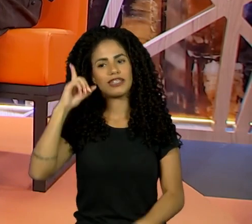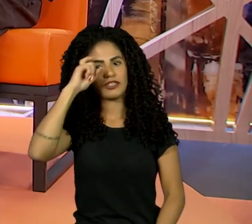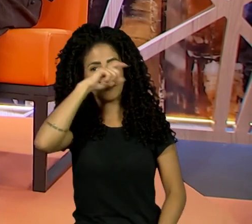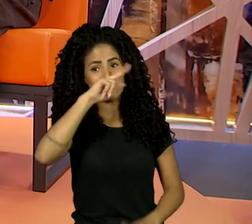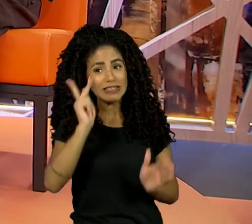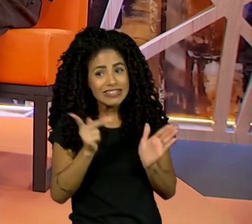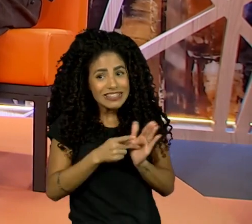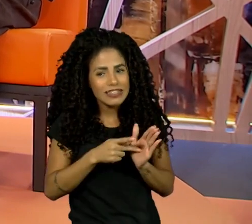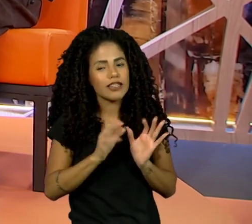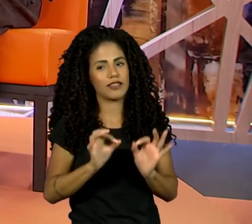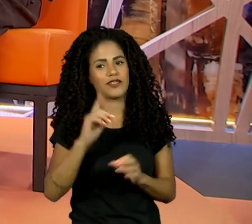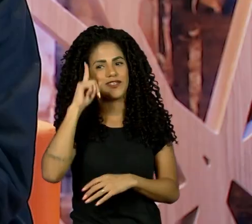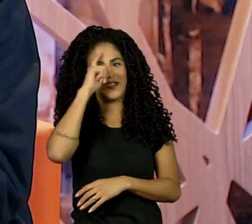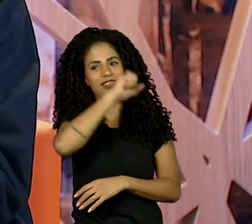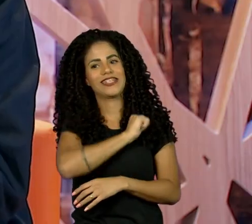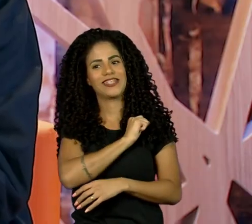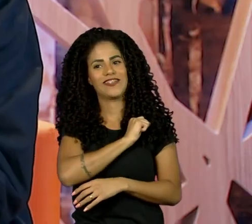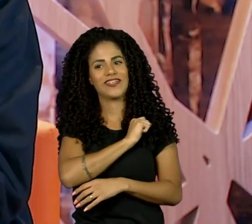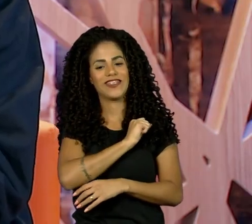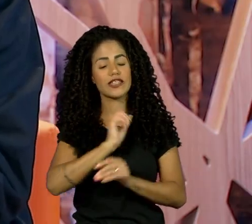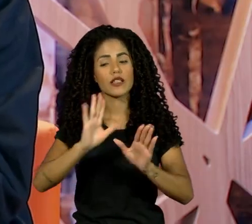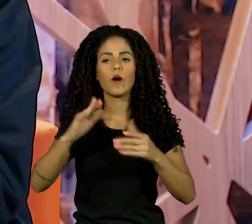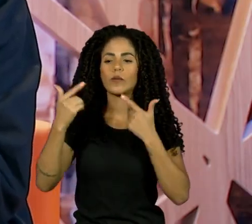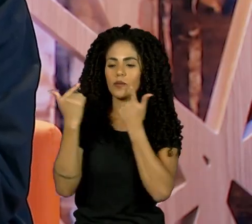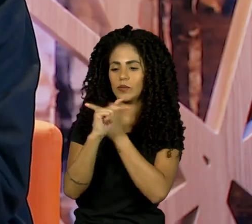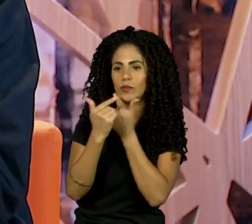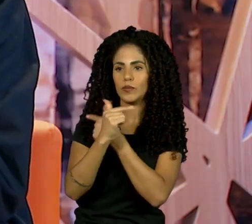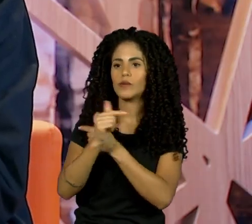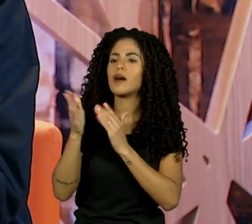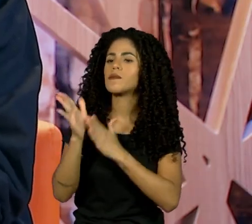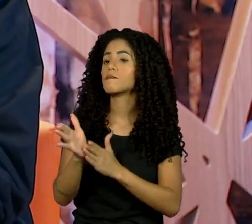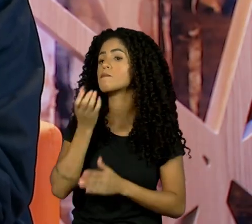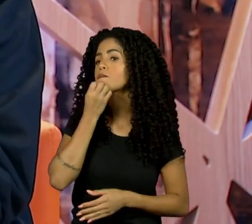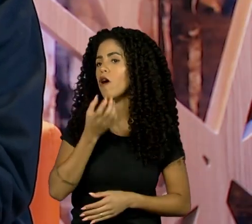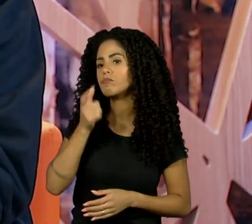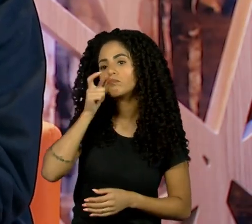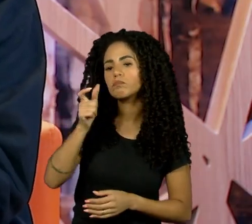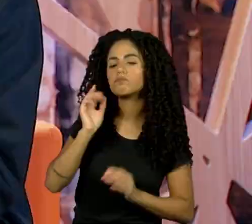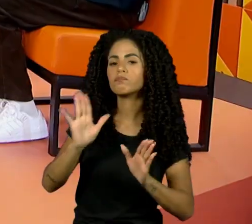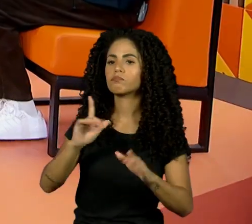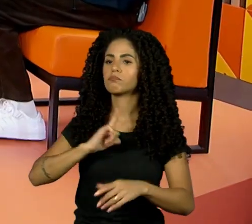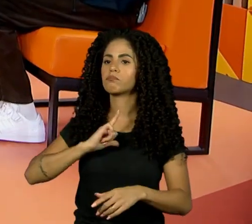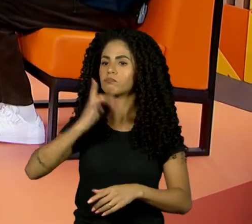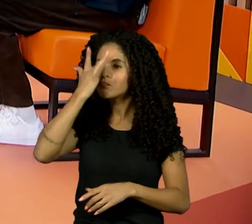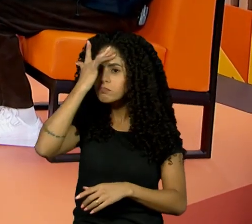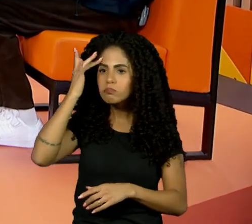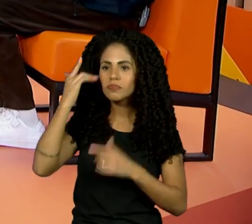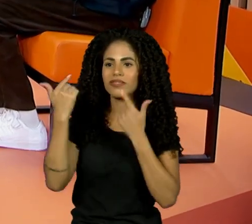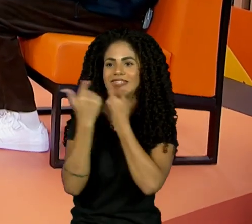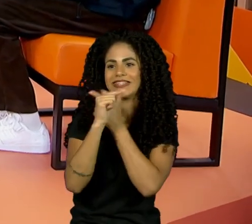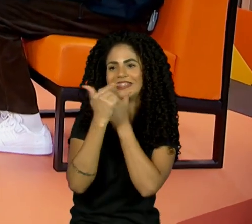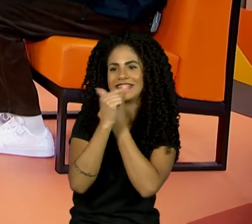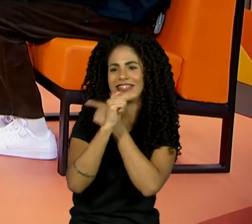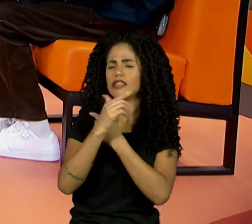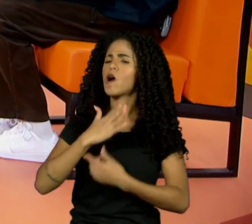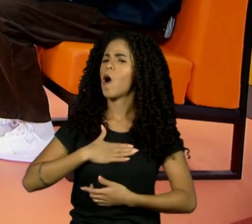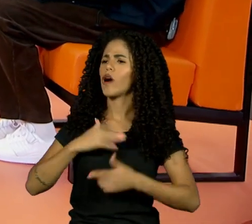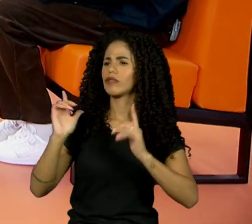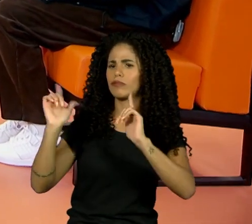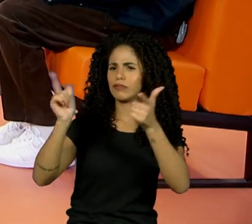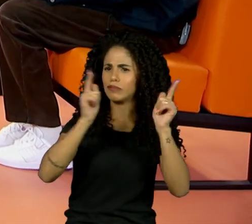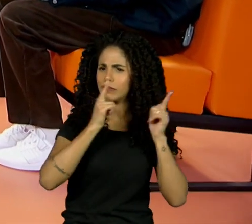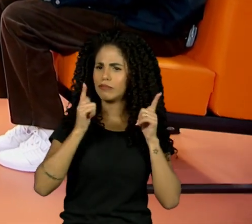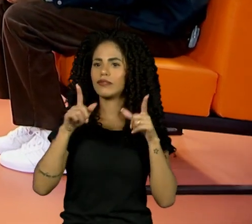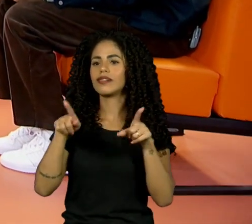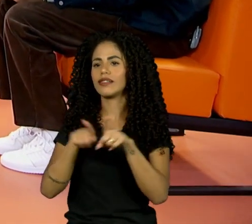ser original, assim. Então, eu acho que o humor é um caminho interessante, eu acho que ele sempre tem um público, a gente gosta de rir, né? A gente gosta de se divertir, eu acho que também